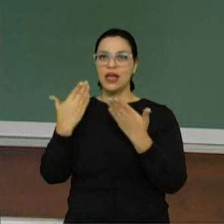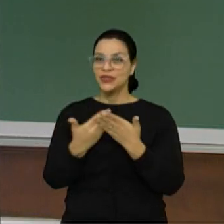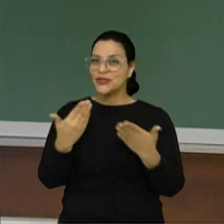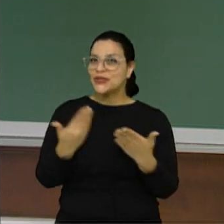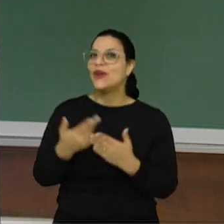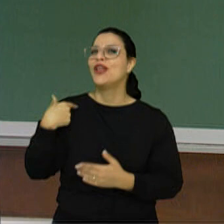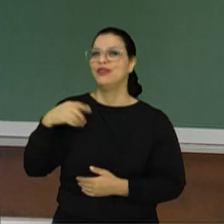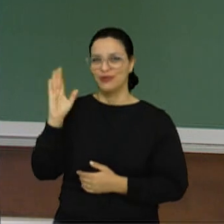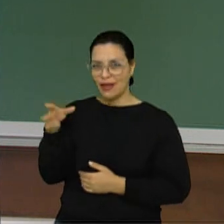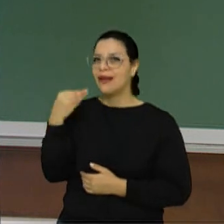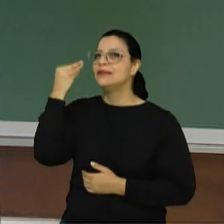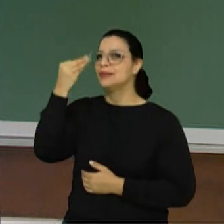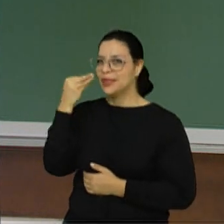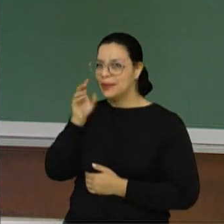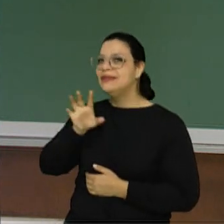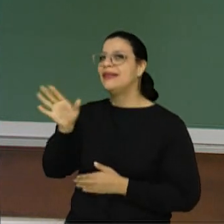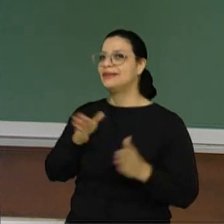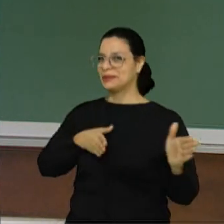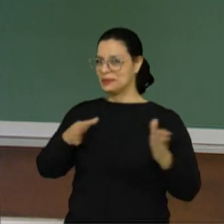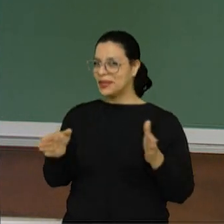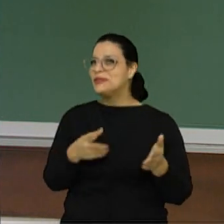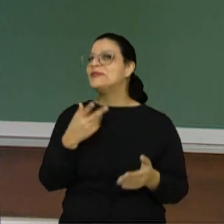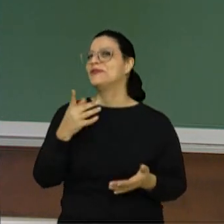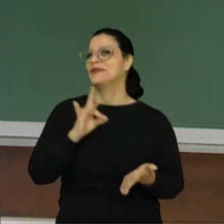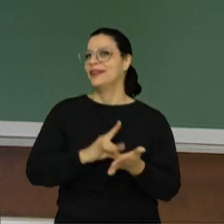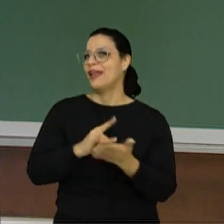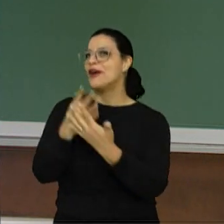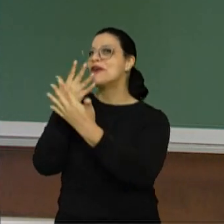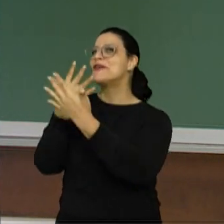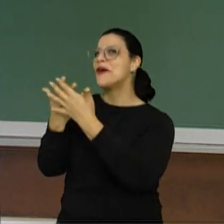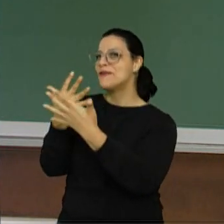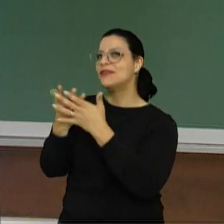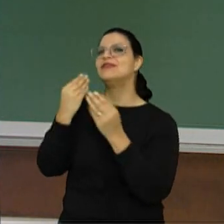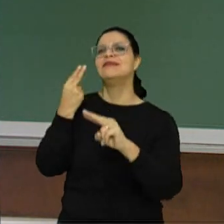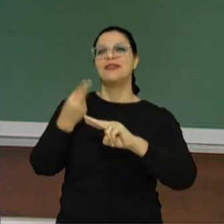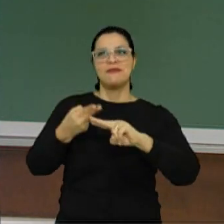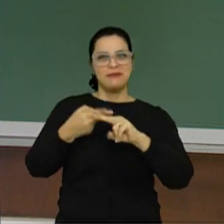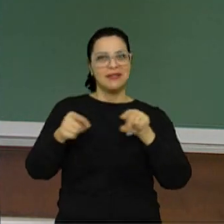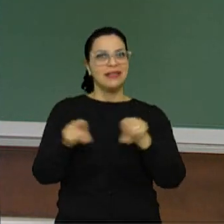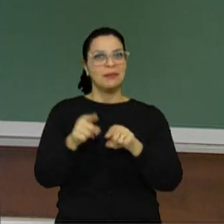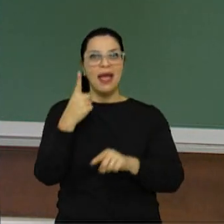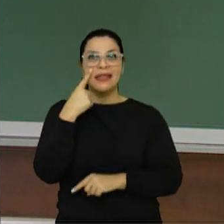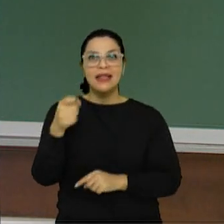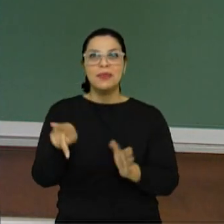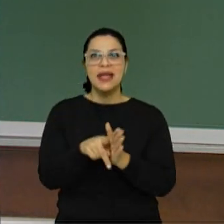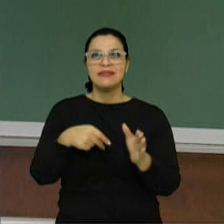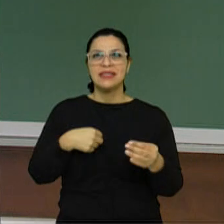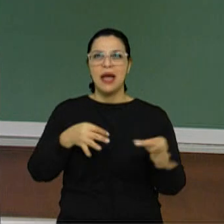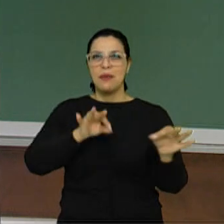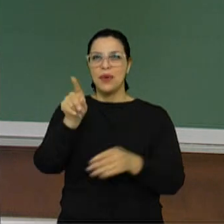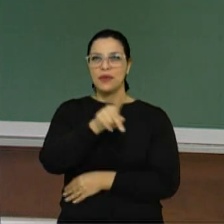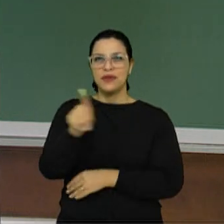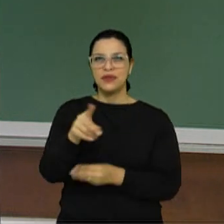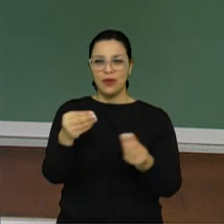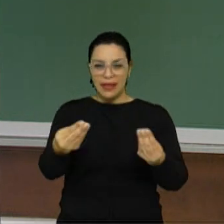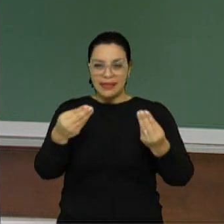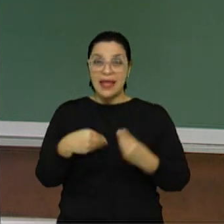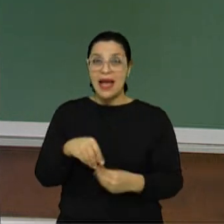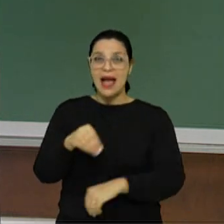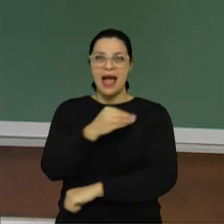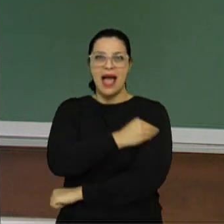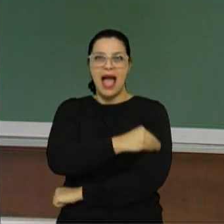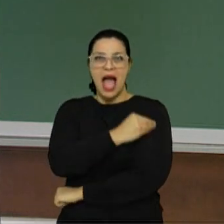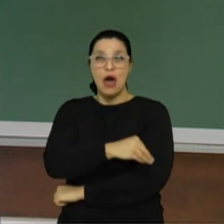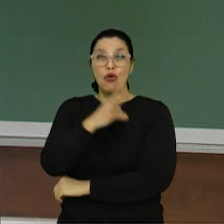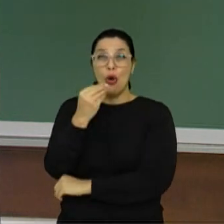confesso que eu peguei essa época desse objeto aqui e era muito interessante porque às vezes quando a professora colocava muito